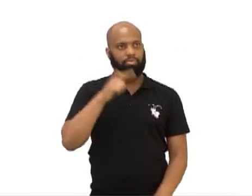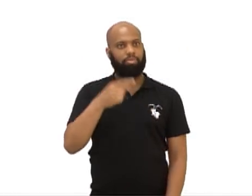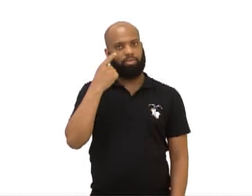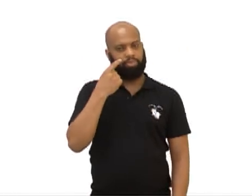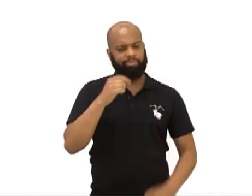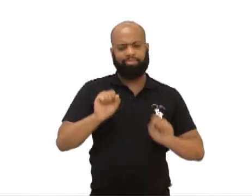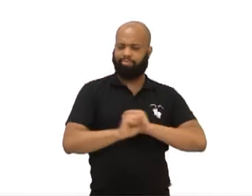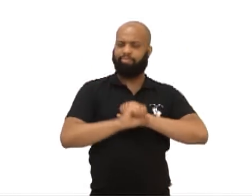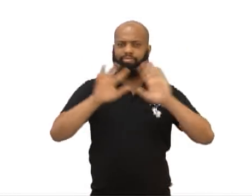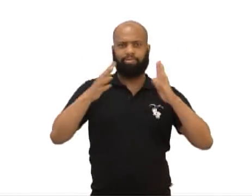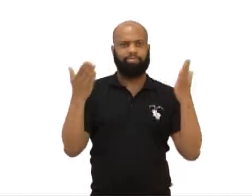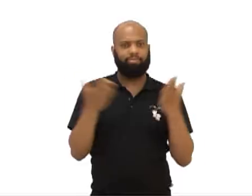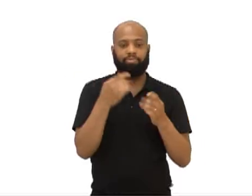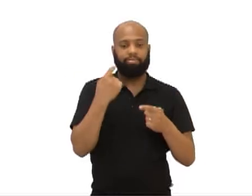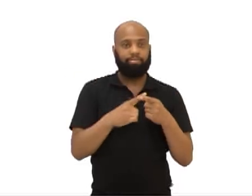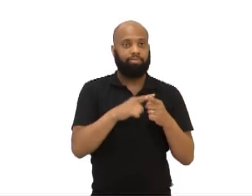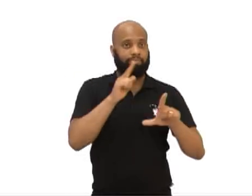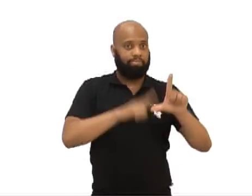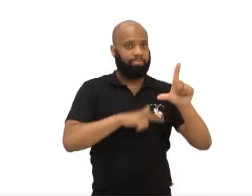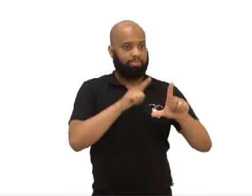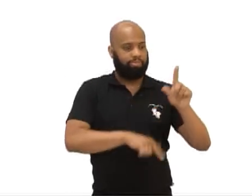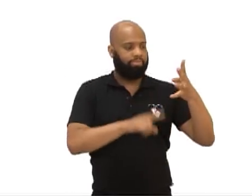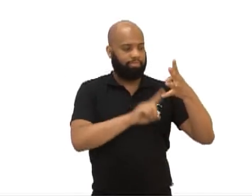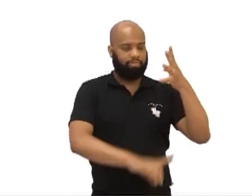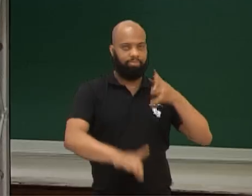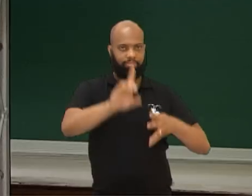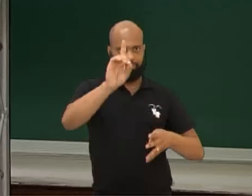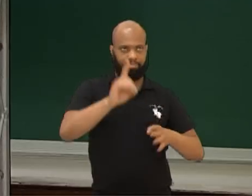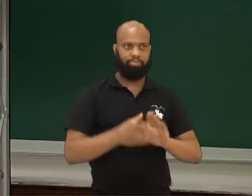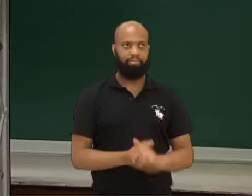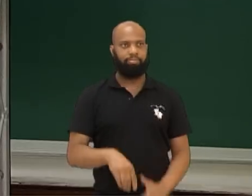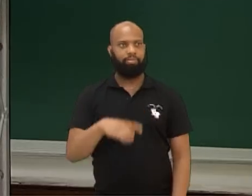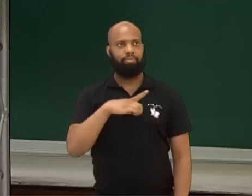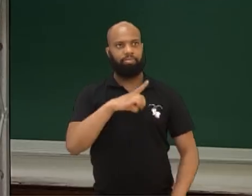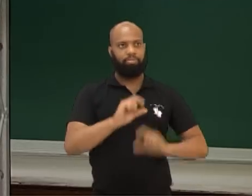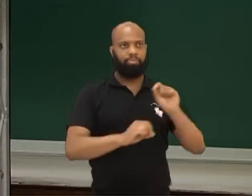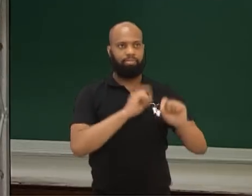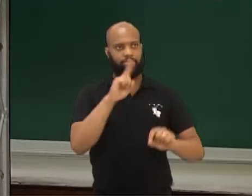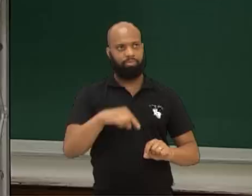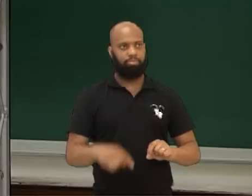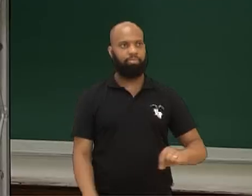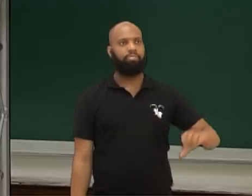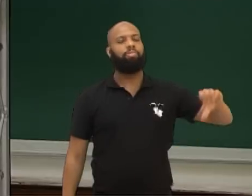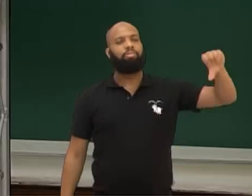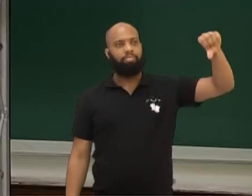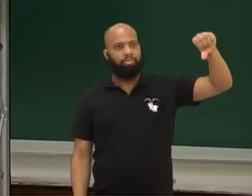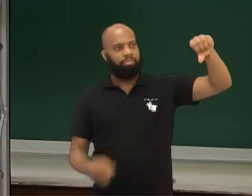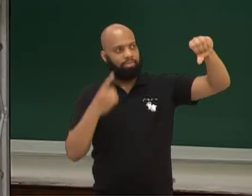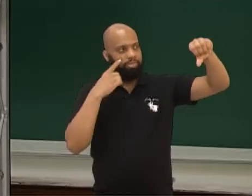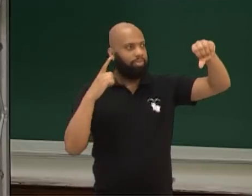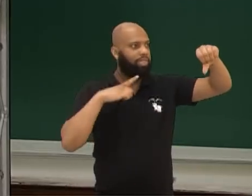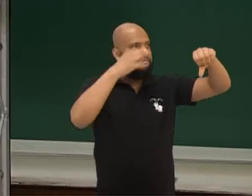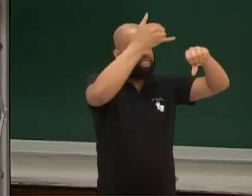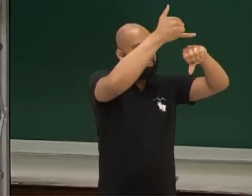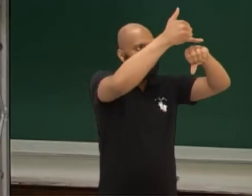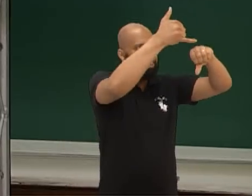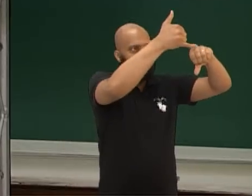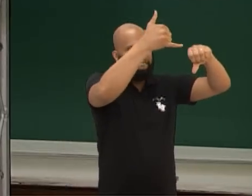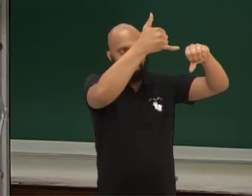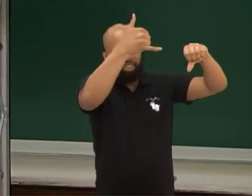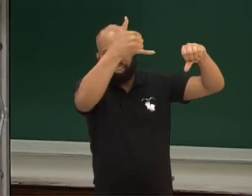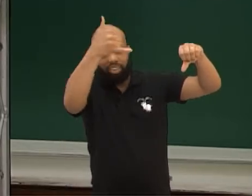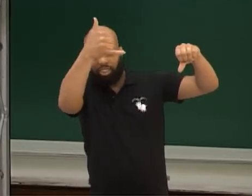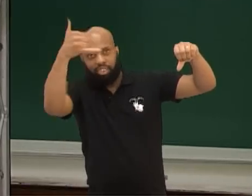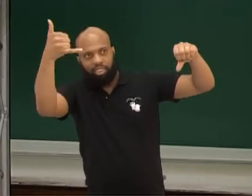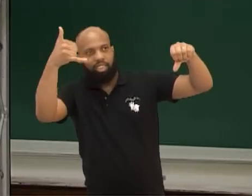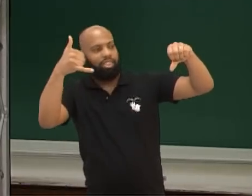bem, né? Que é porque é a letra D, né? Ó, 9, ó. 9. Tá vendo a linha pontilhada aqui, ó, do 9, a linha